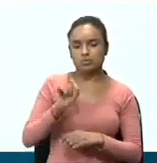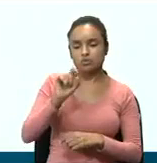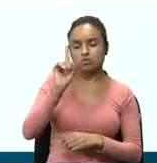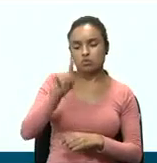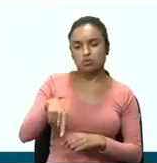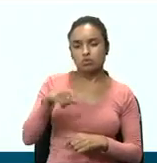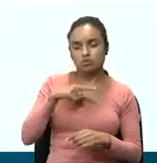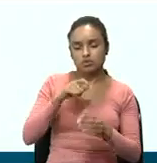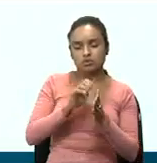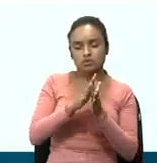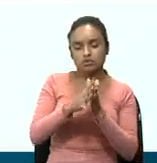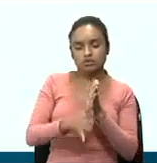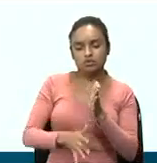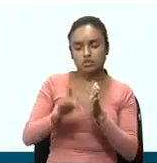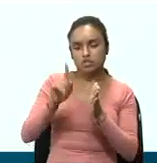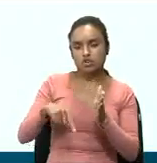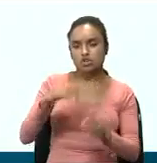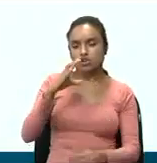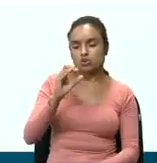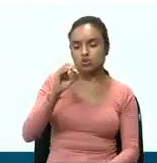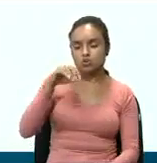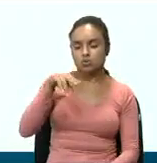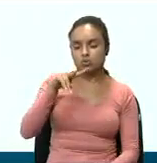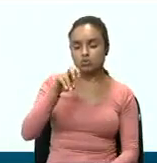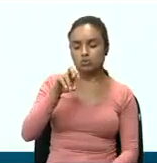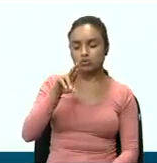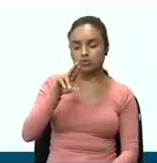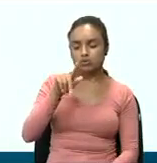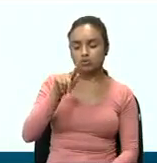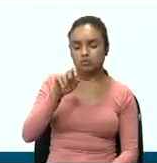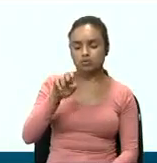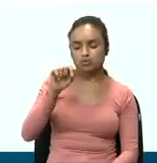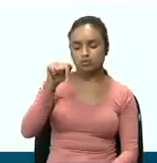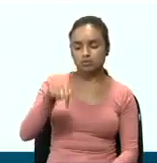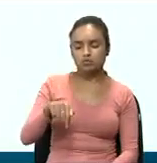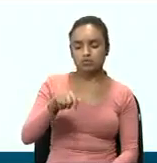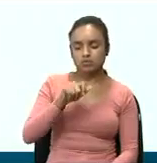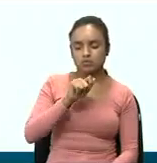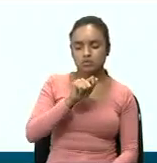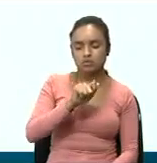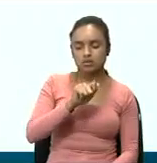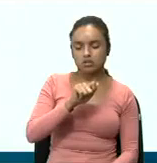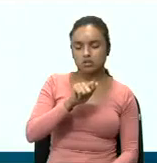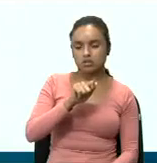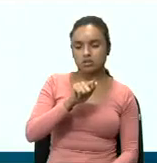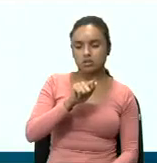série geométrica que converge é dada por A